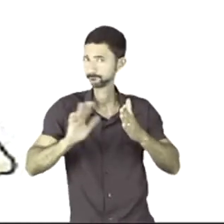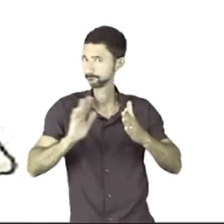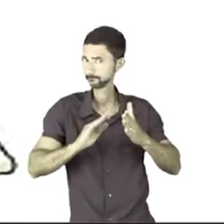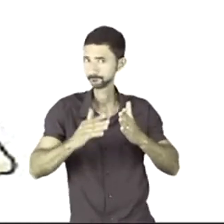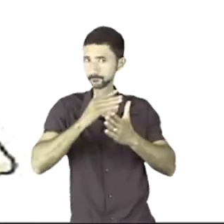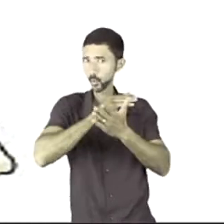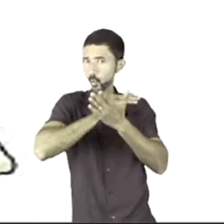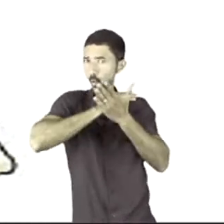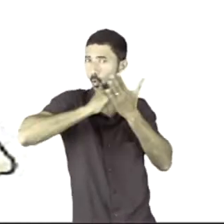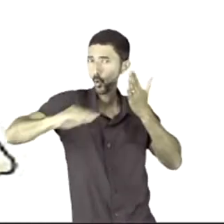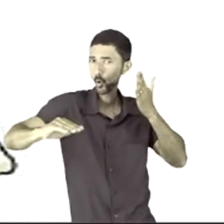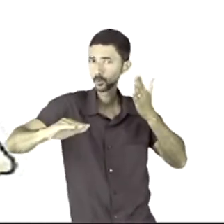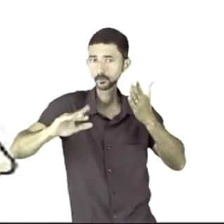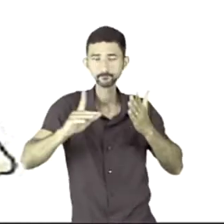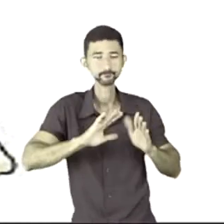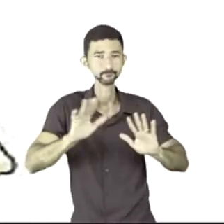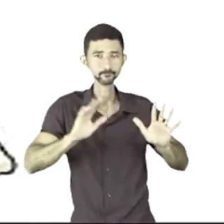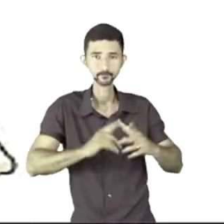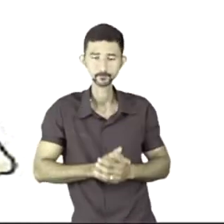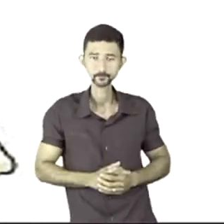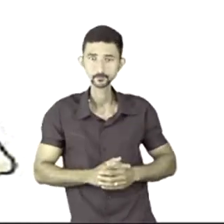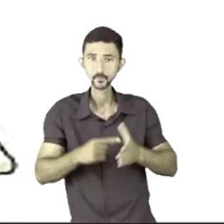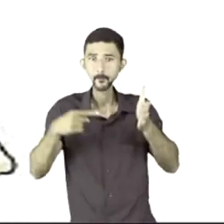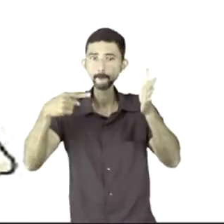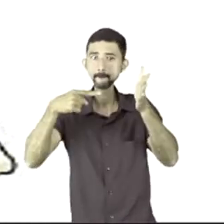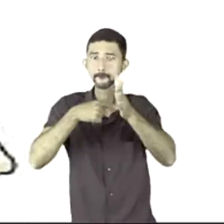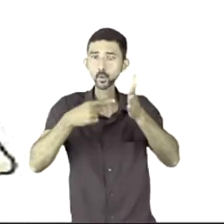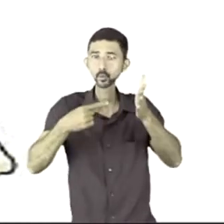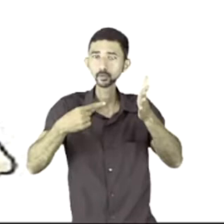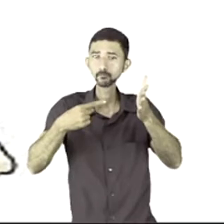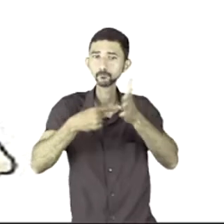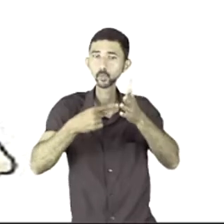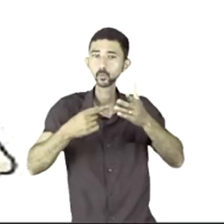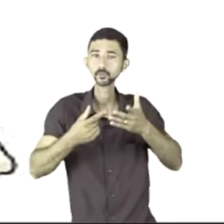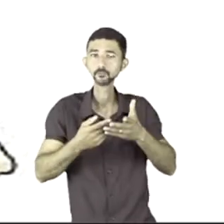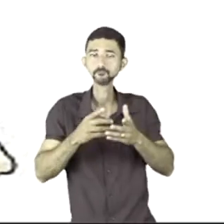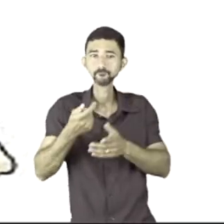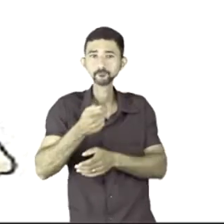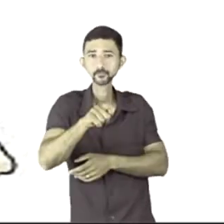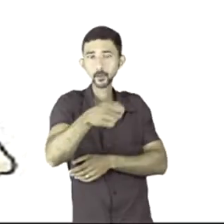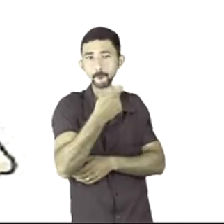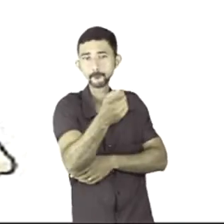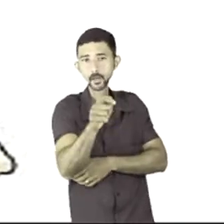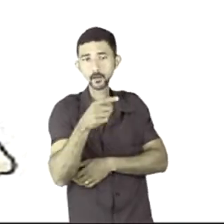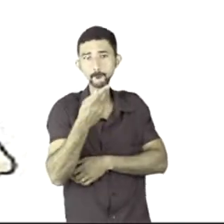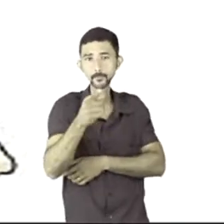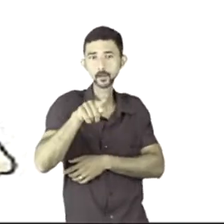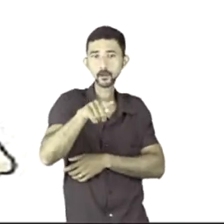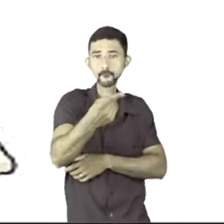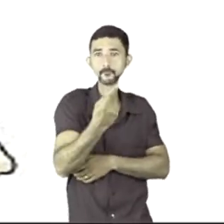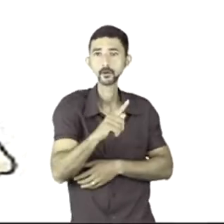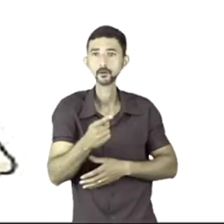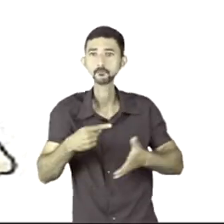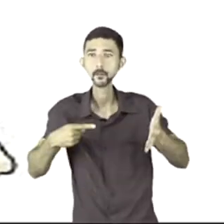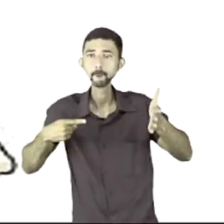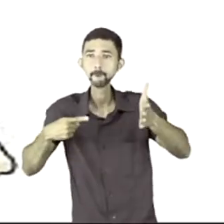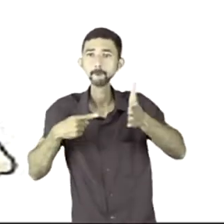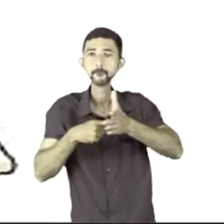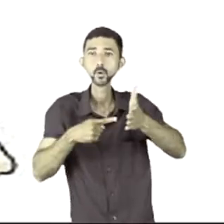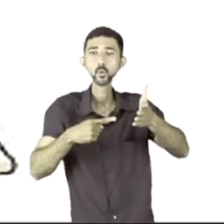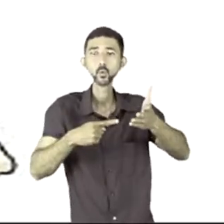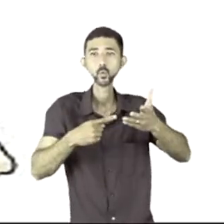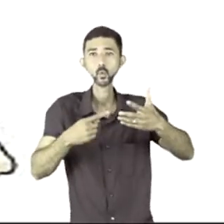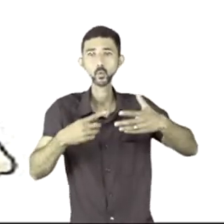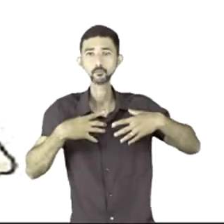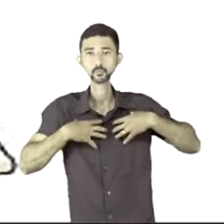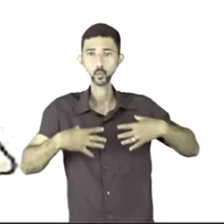corte lateral, tá? Apenas a ponta dela que vai realizar o toque no corpo, né, no colete ou